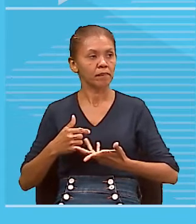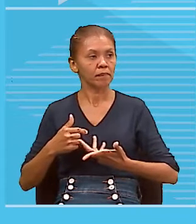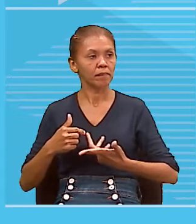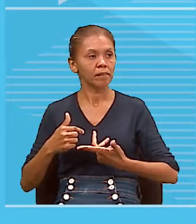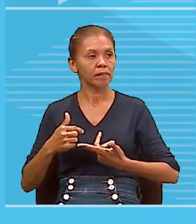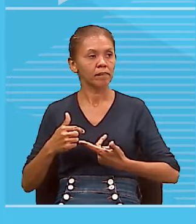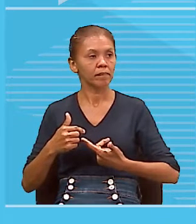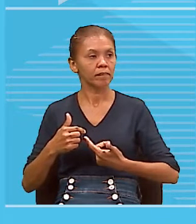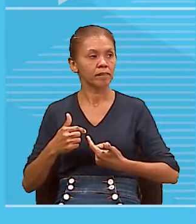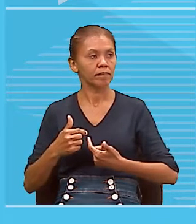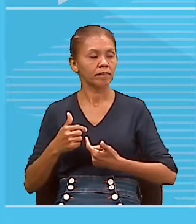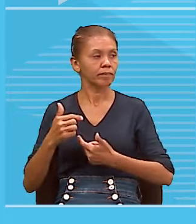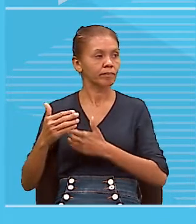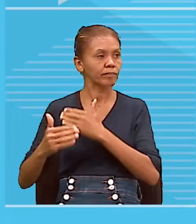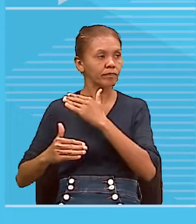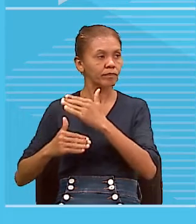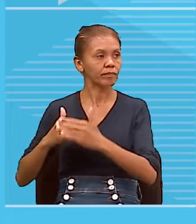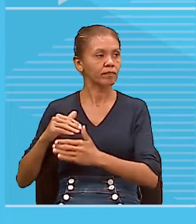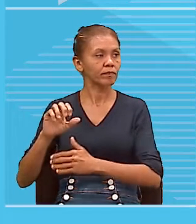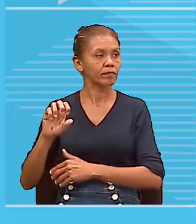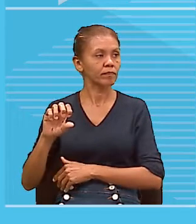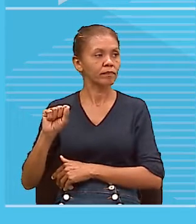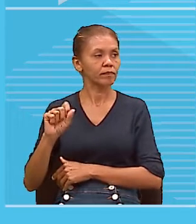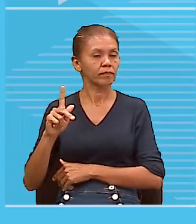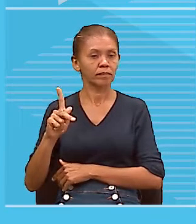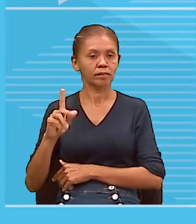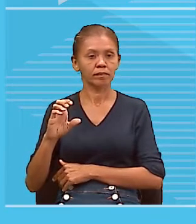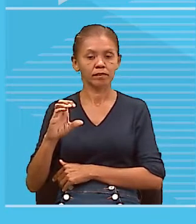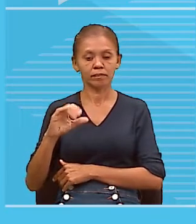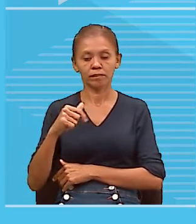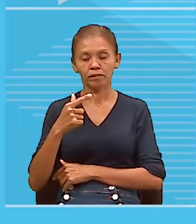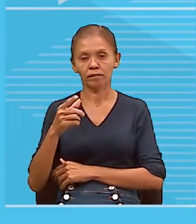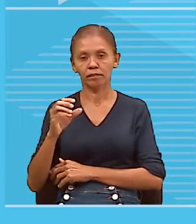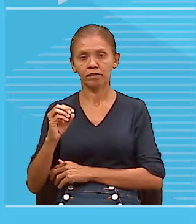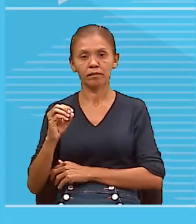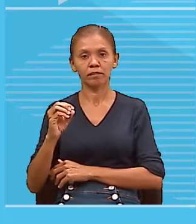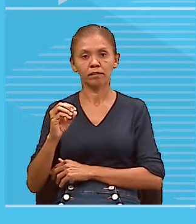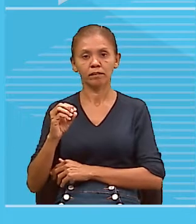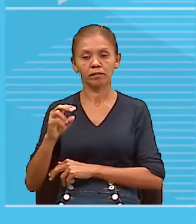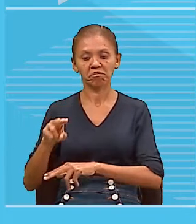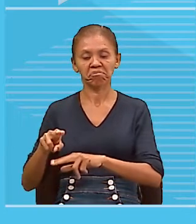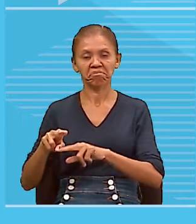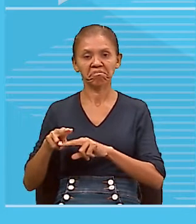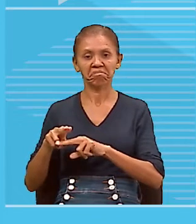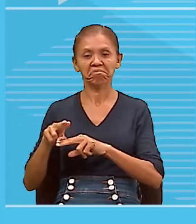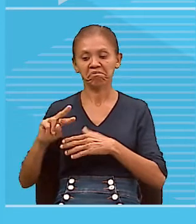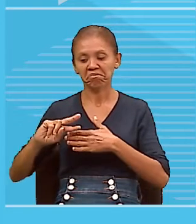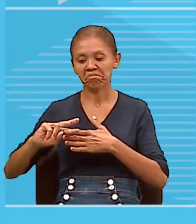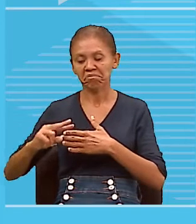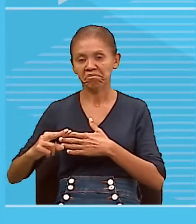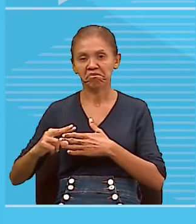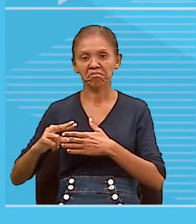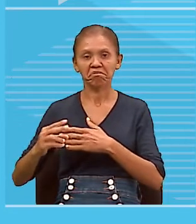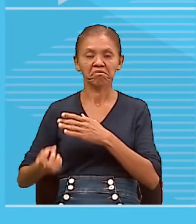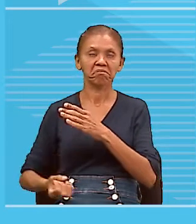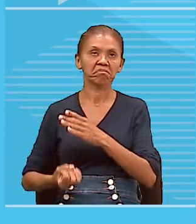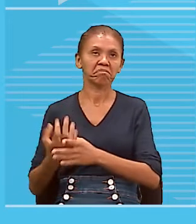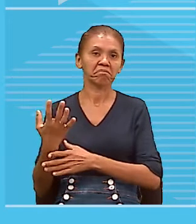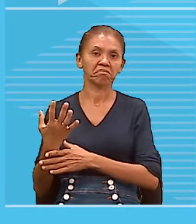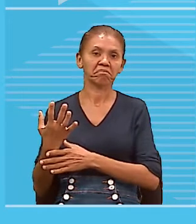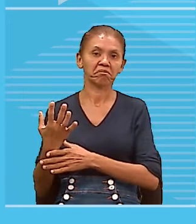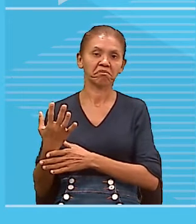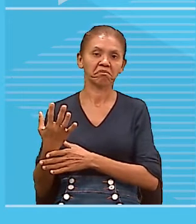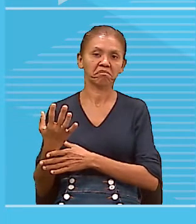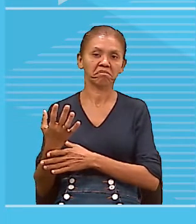especiação e as causas de ocorrência desse processo que foi que levou a surgir essas